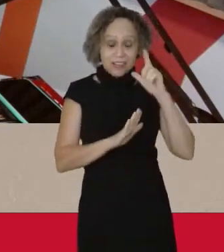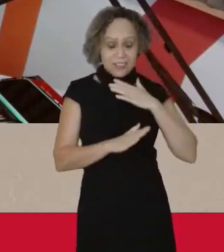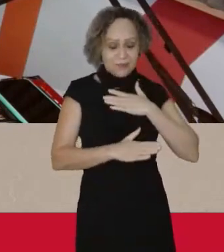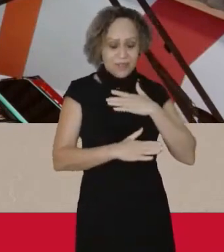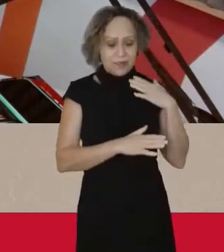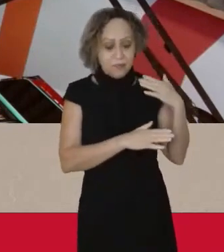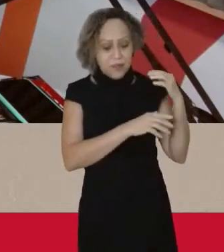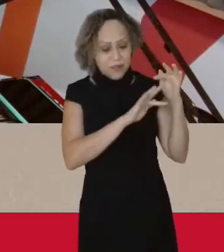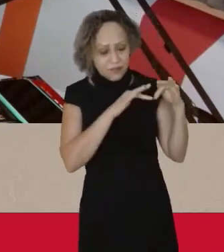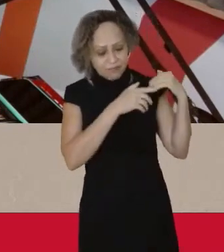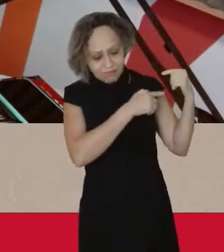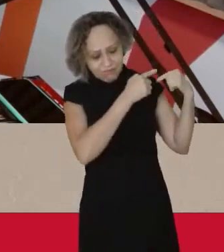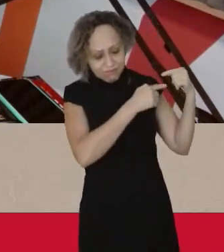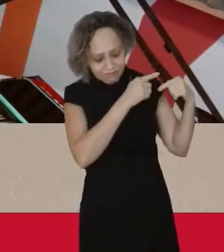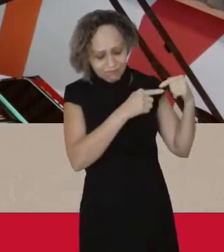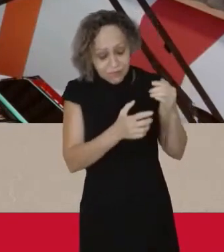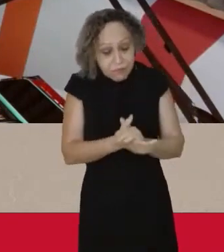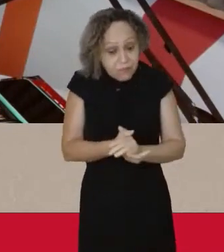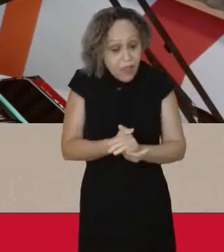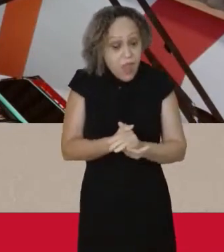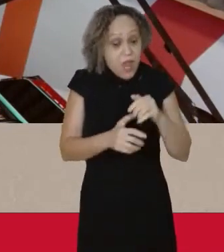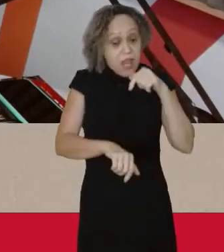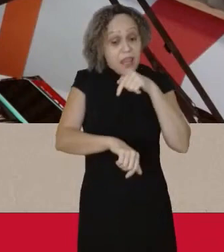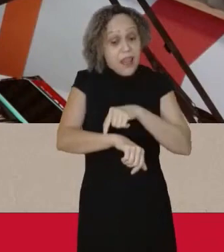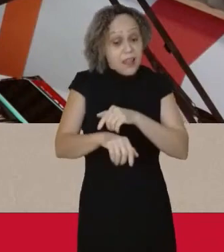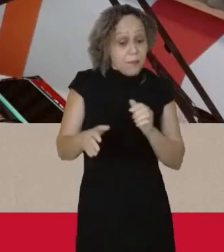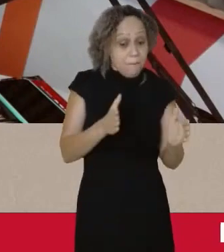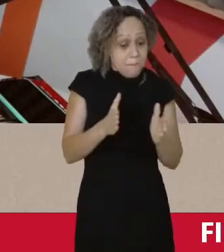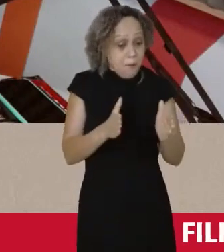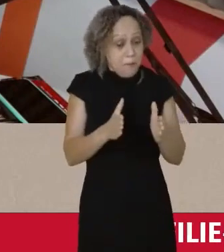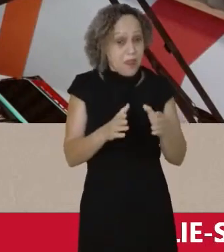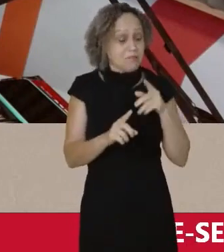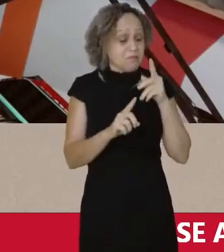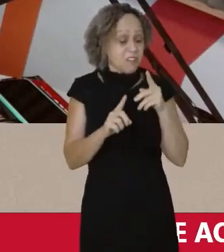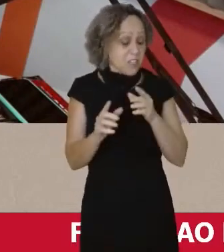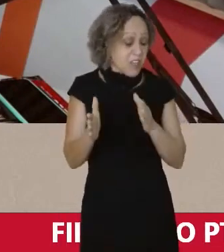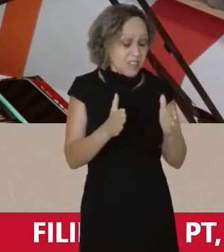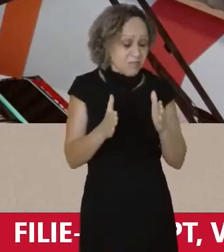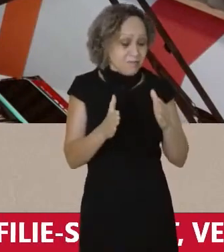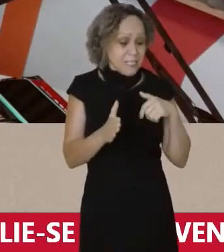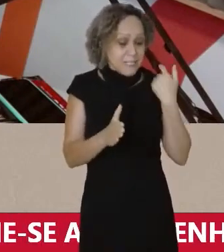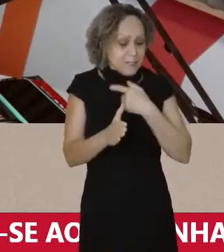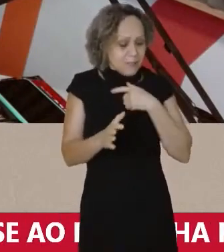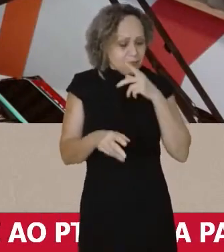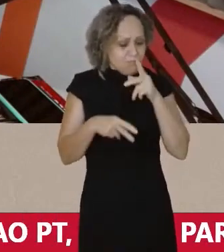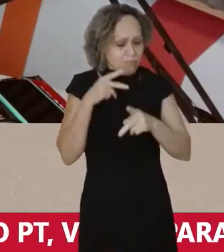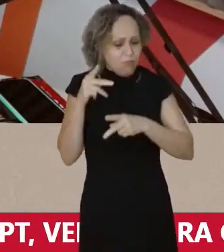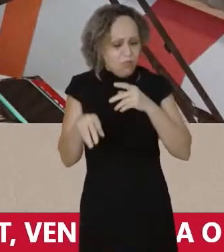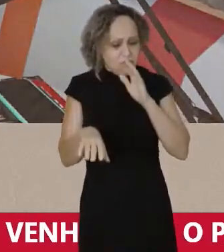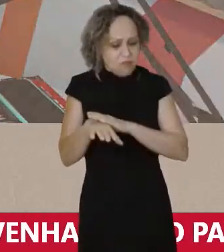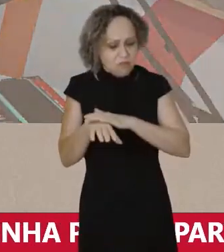trabalho, neste momento político, neste momento que o nosso povo de terreiro,